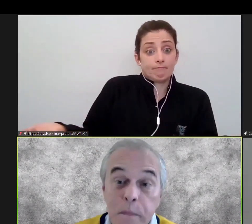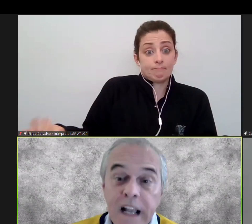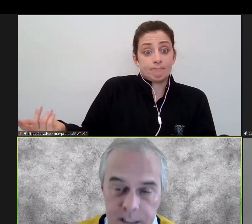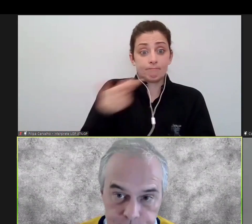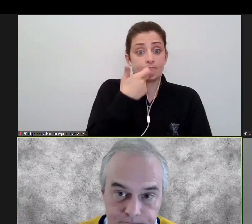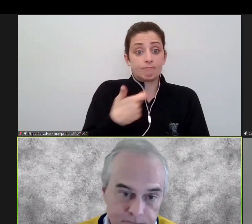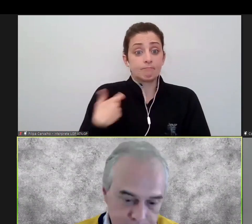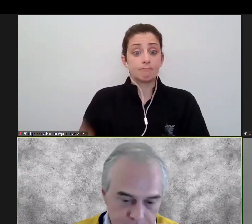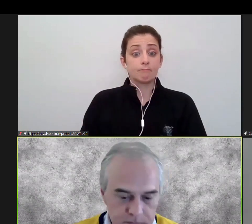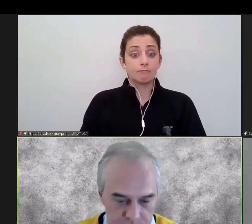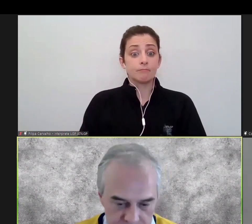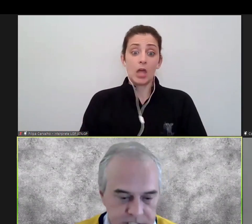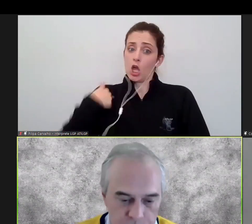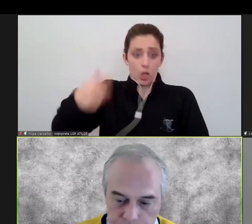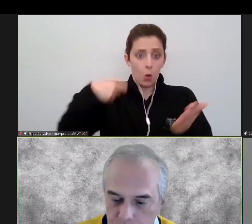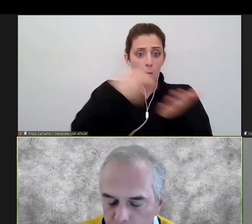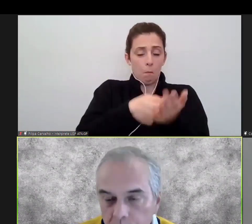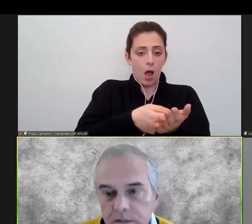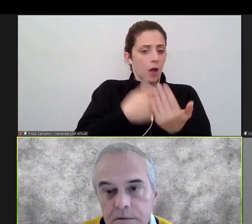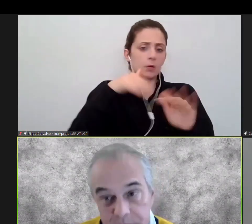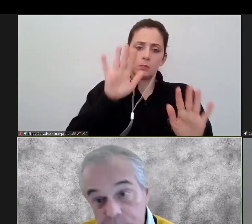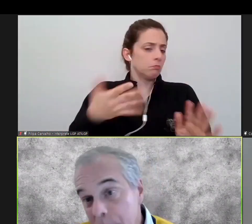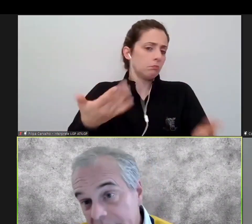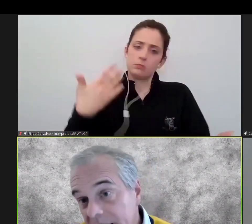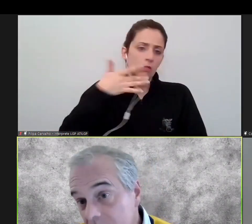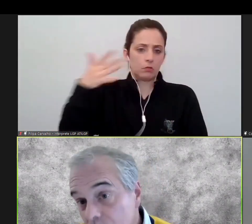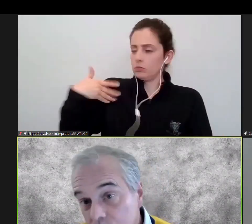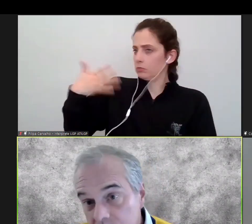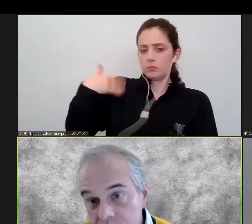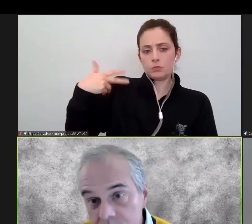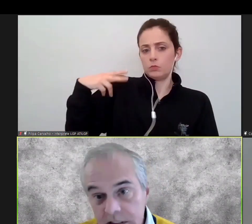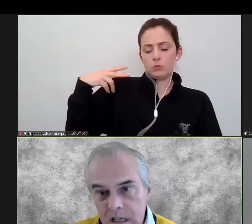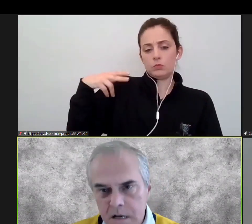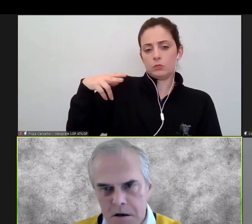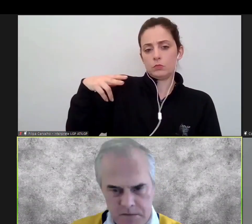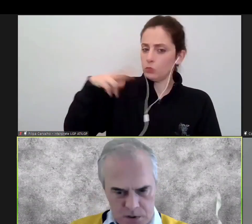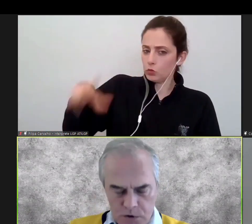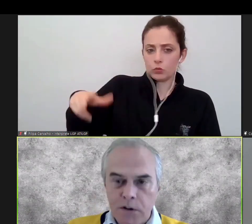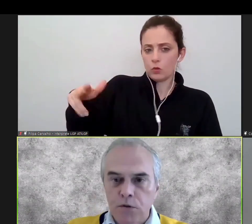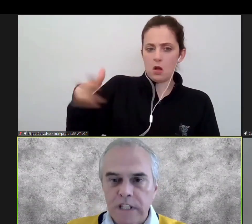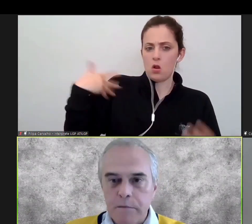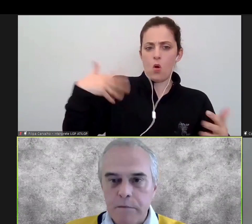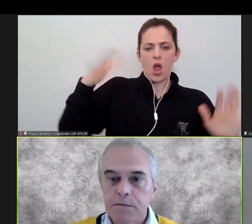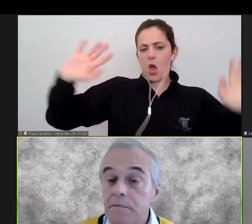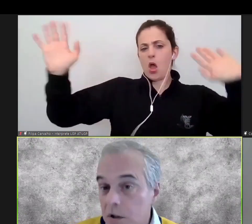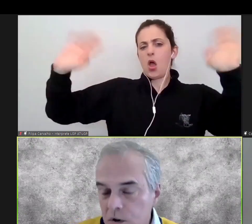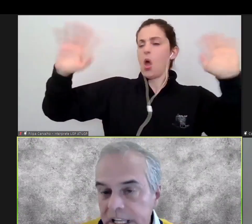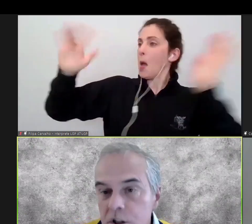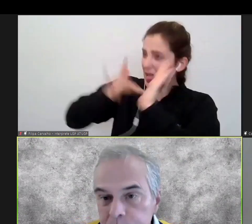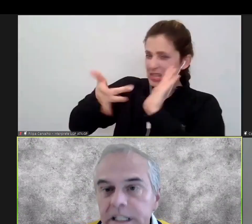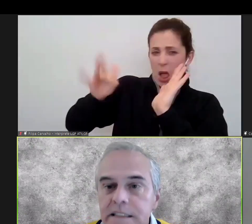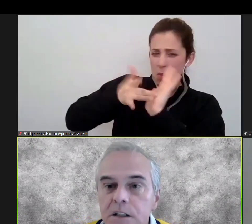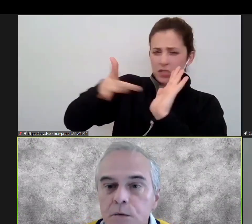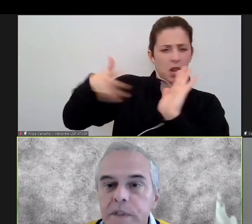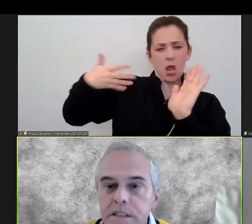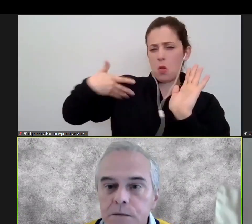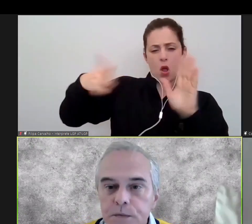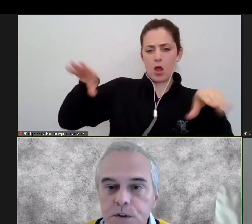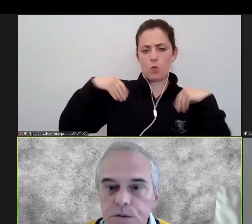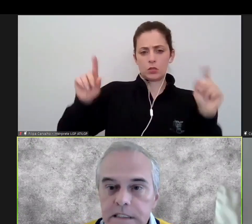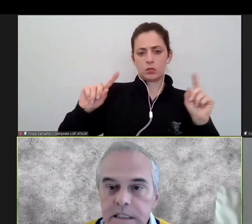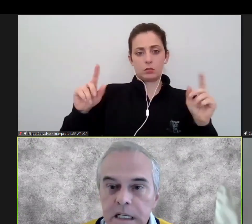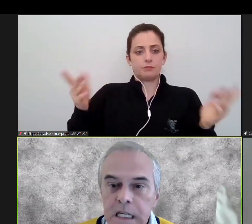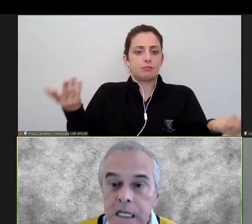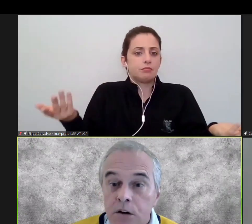Mas eu vou pagar. Eu estava de bom humor, mas eu vou pagar em euros. Eu não alugo na mesma. Eu não tenho explicação para esse tipo